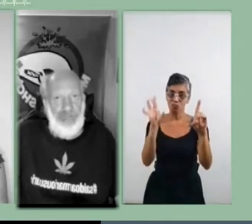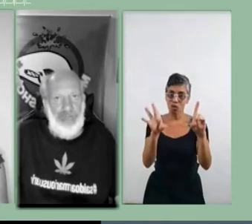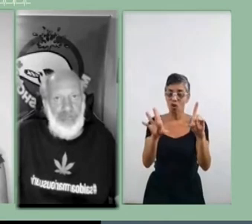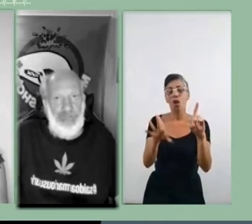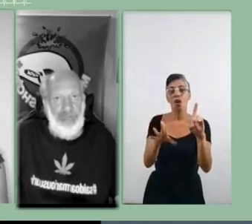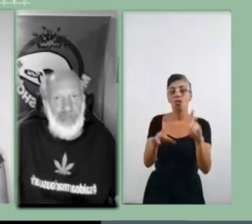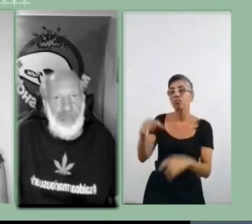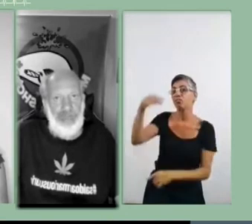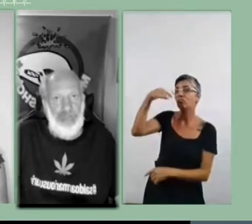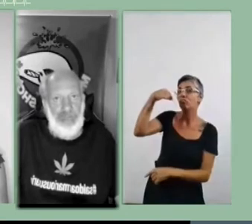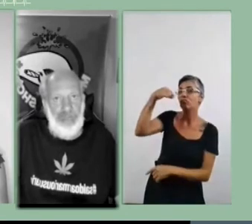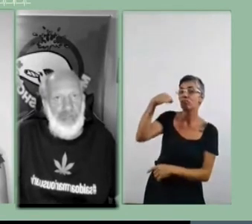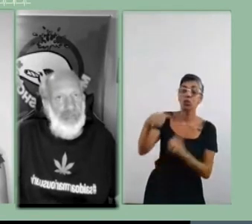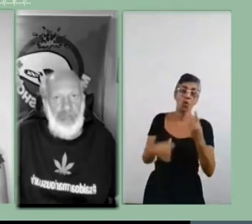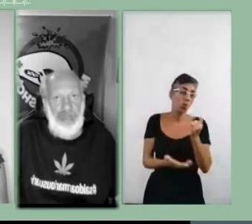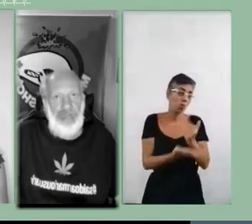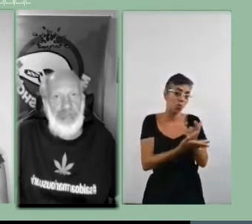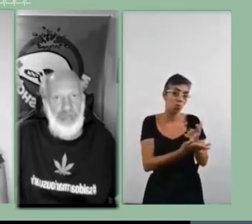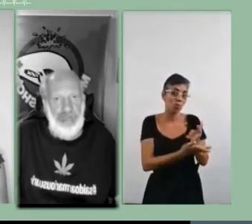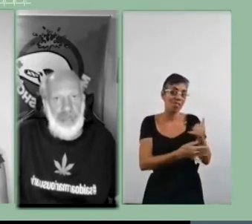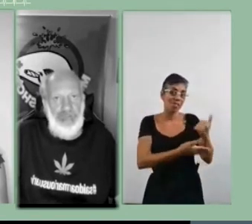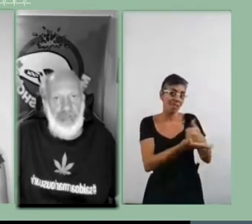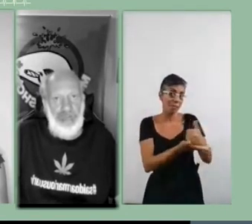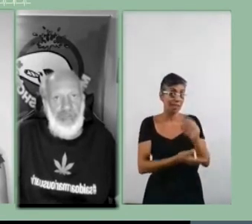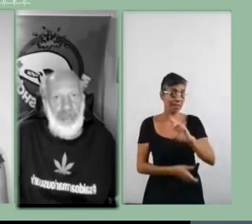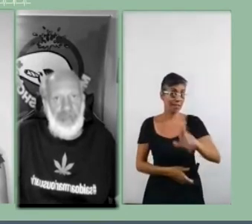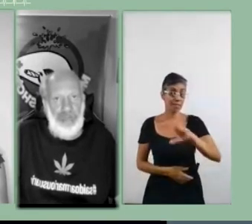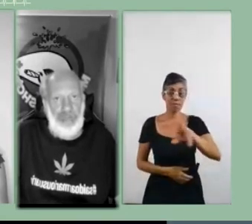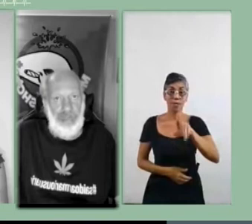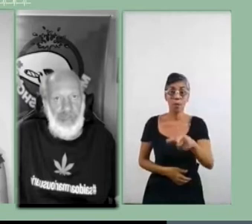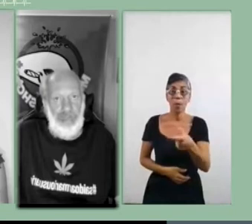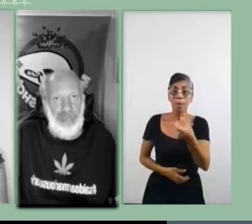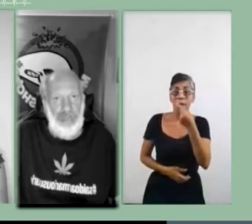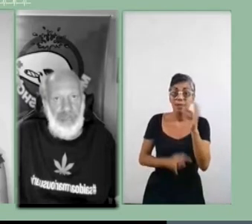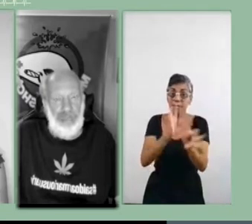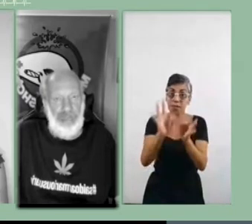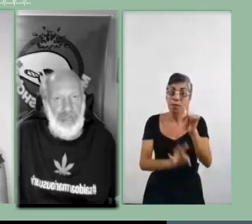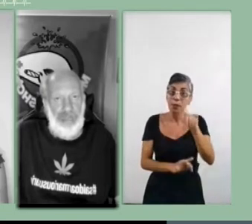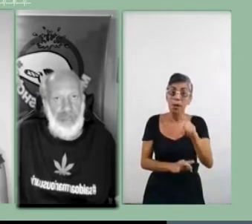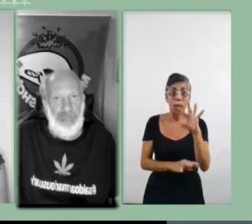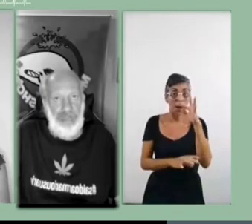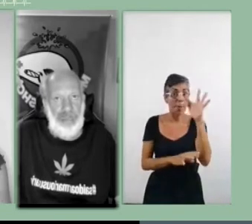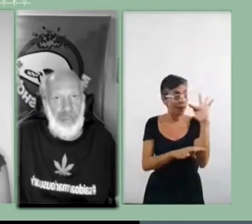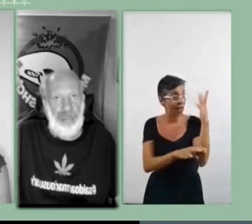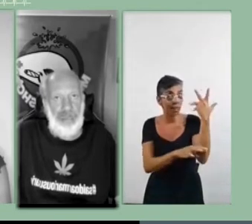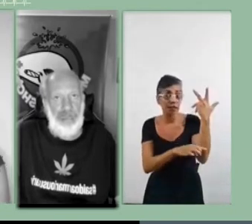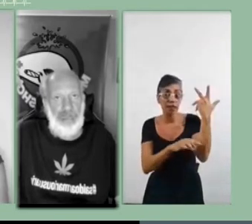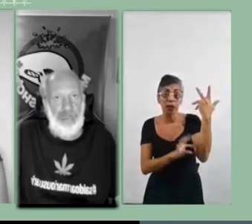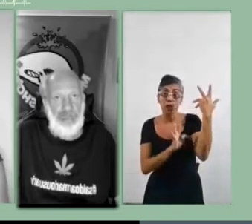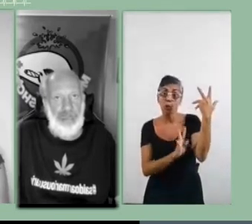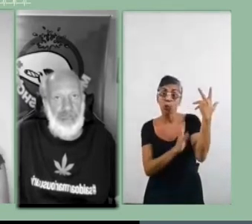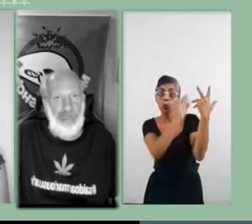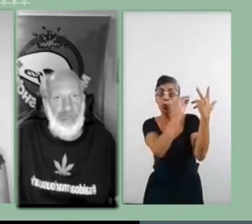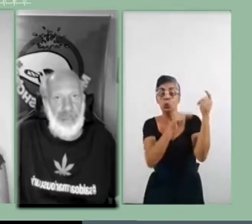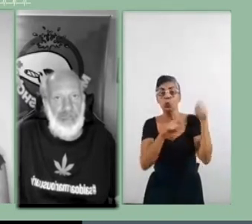uma Big Pharma. Não, a medicação é a planta completa. Tanto ela, como a Déia falou aqui, com os seus